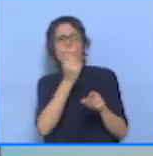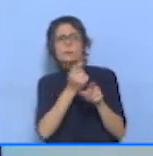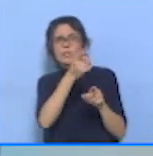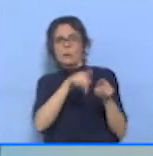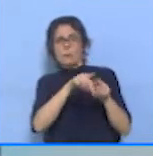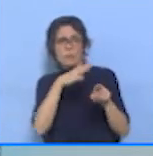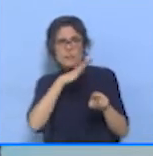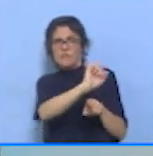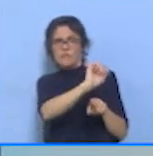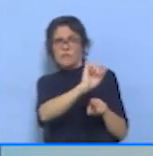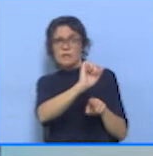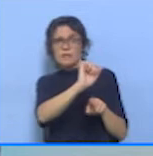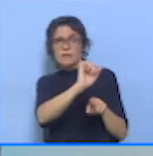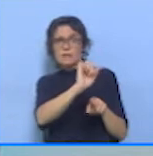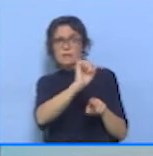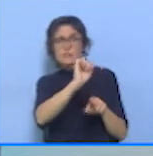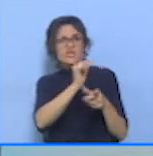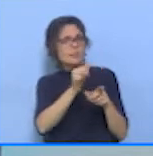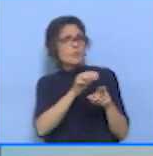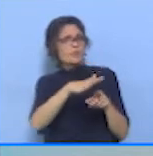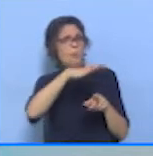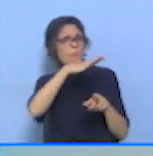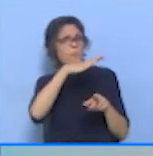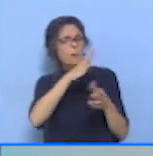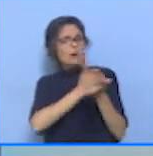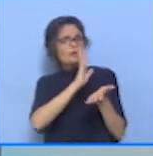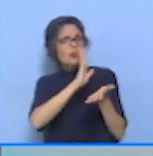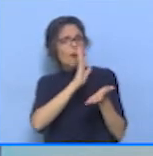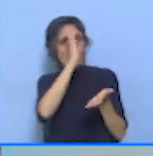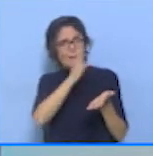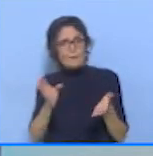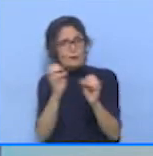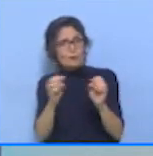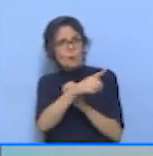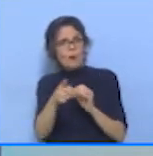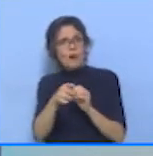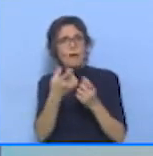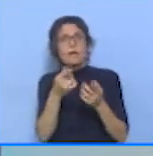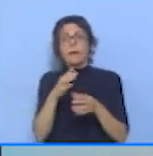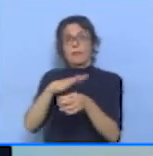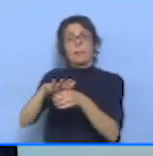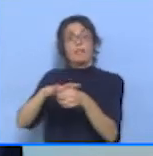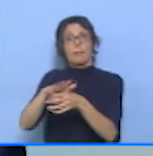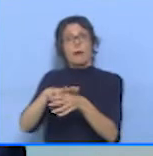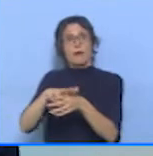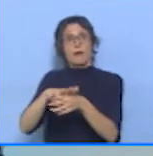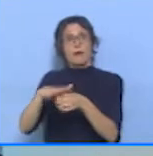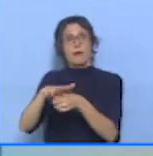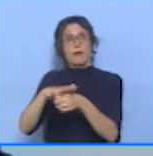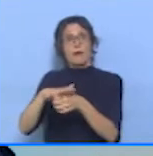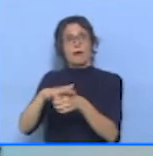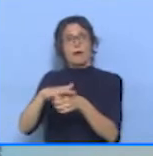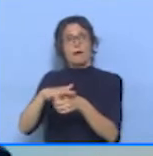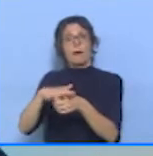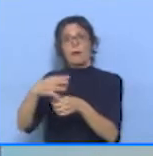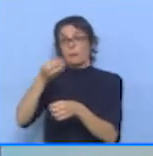efetivamente não se percebe esta incoerência em muitas áreas. E no setor da alimentação, também a alimentação tem um peso